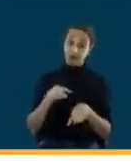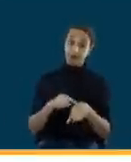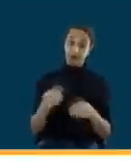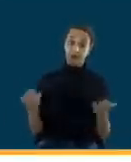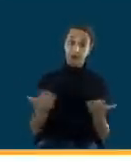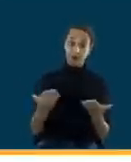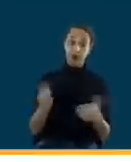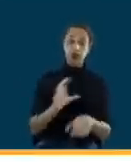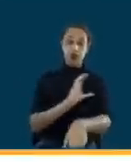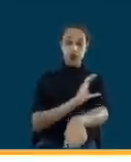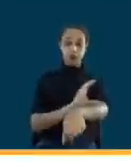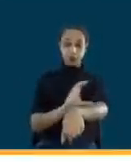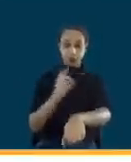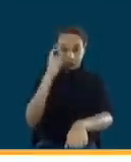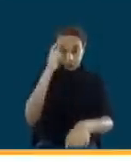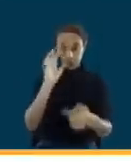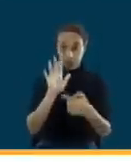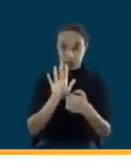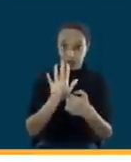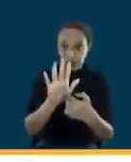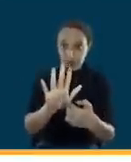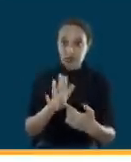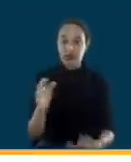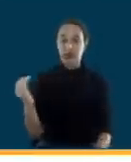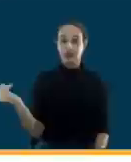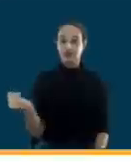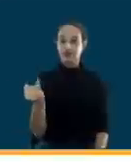mostrado a sua essencialidade.